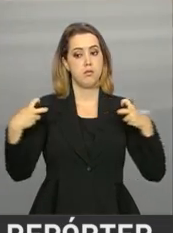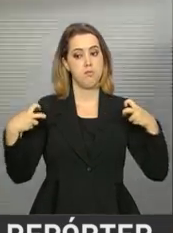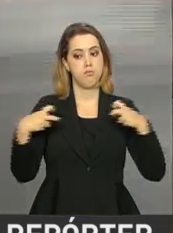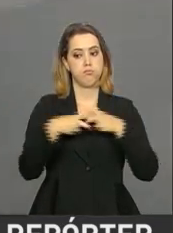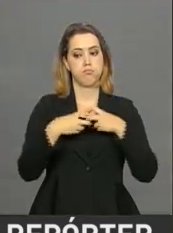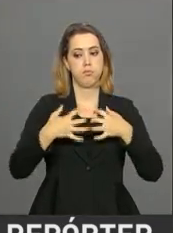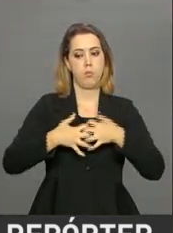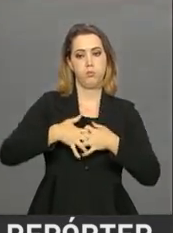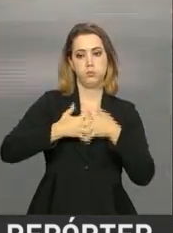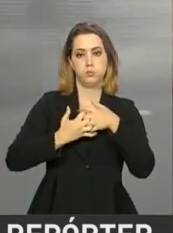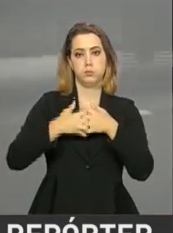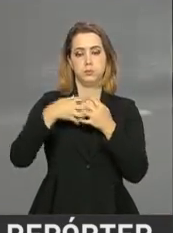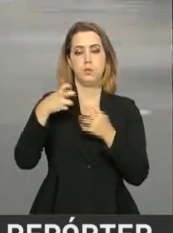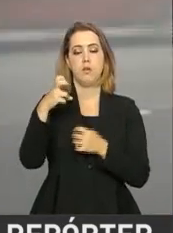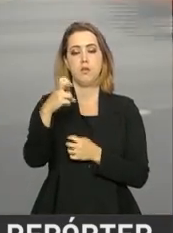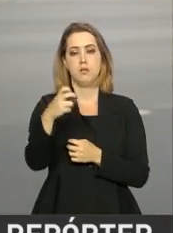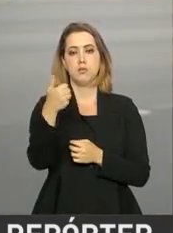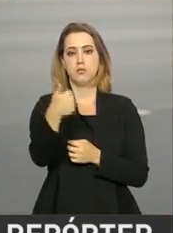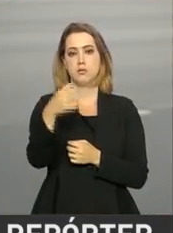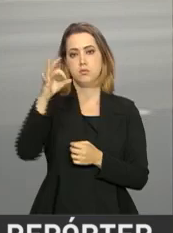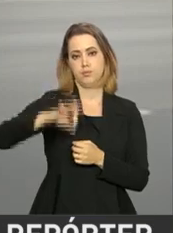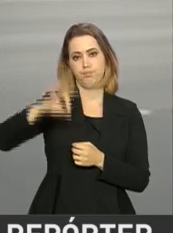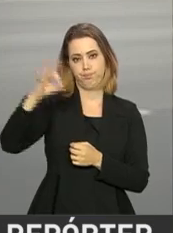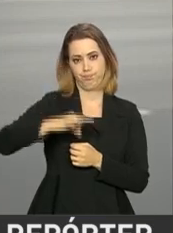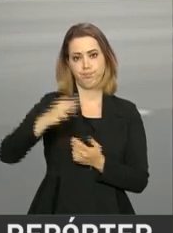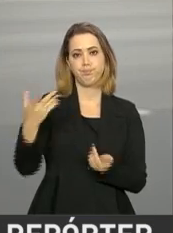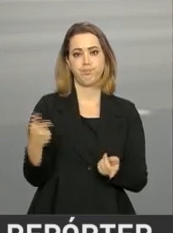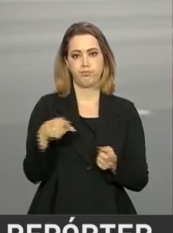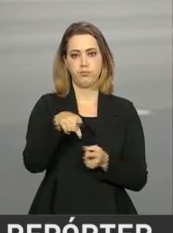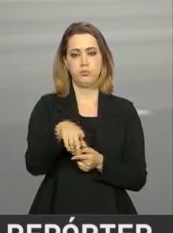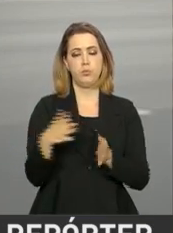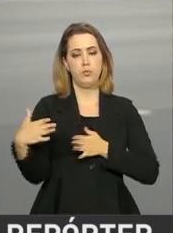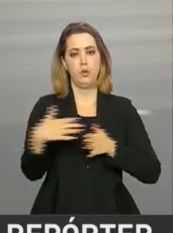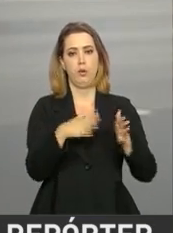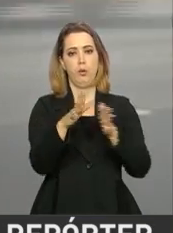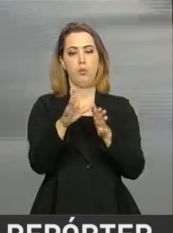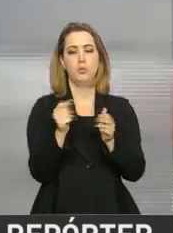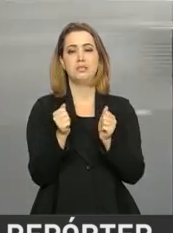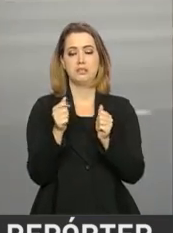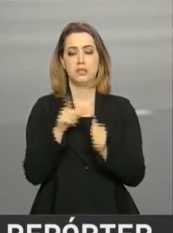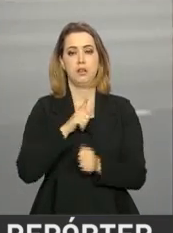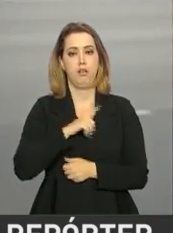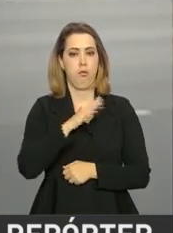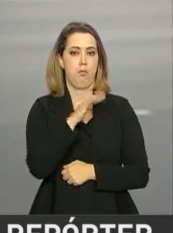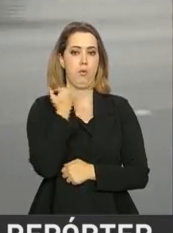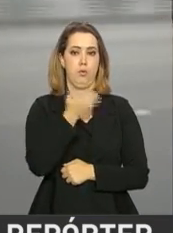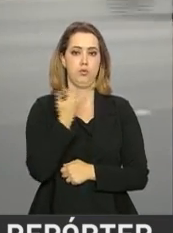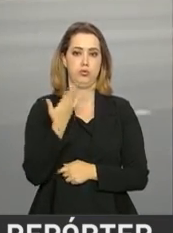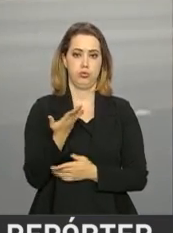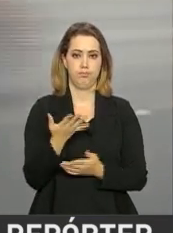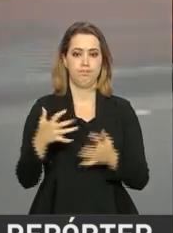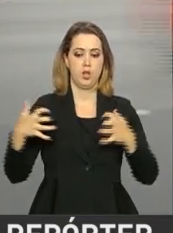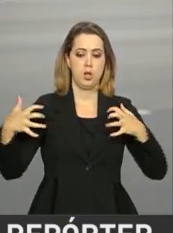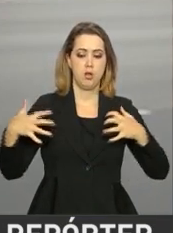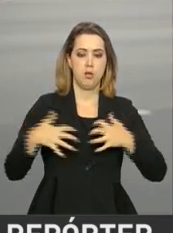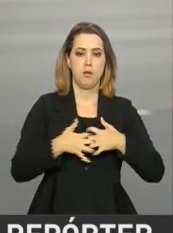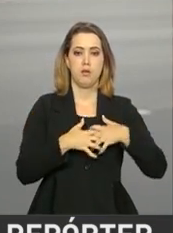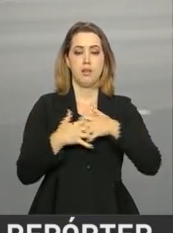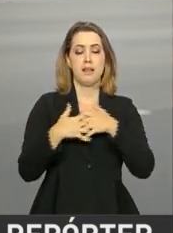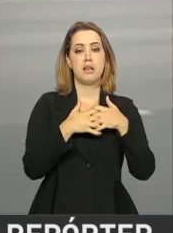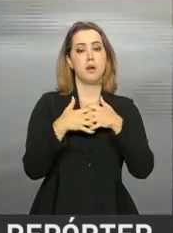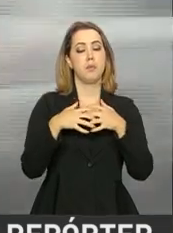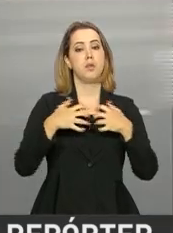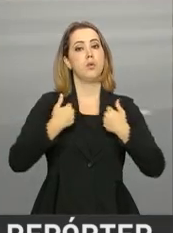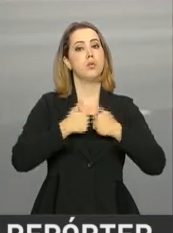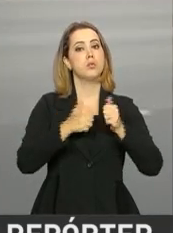em 51% dos acidentes fatais em rodovias do país no ano passado, sendo que caminhões e ônibus